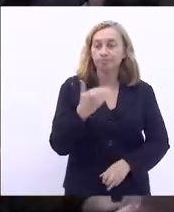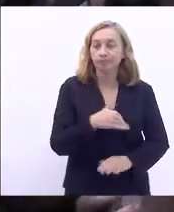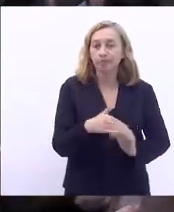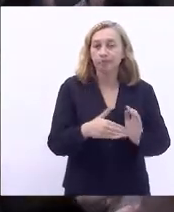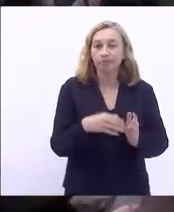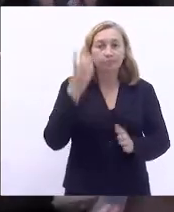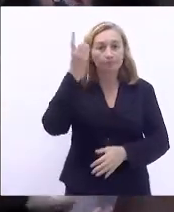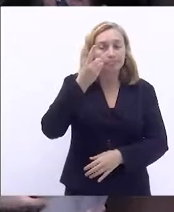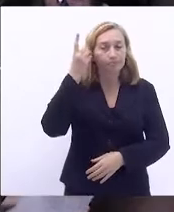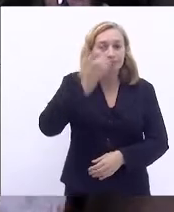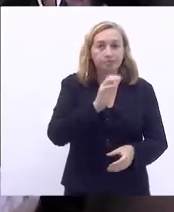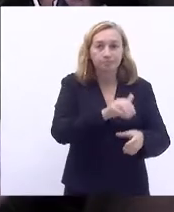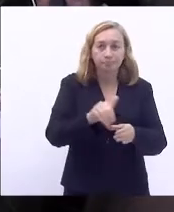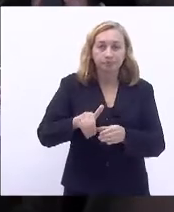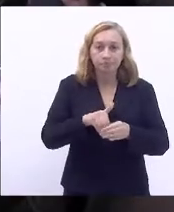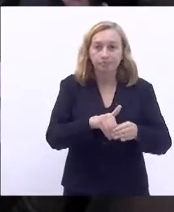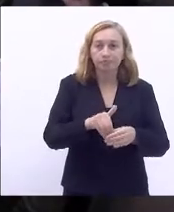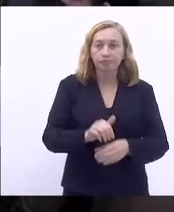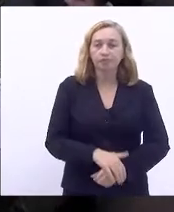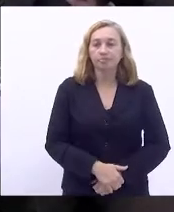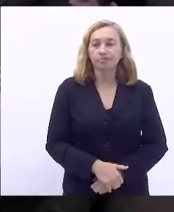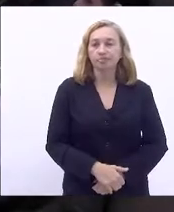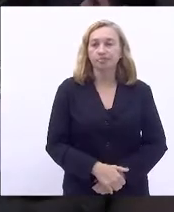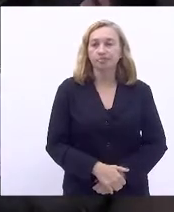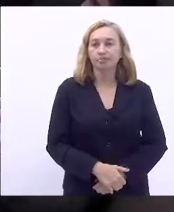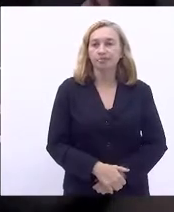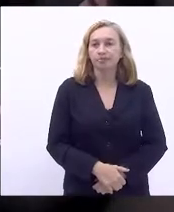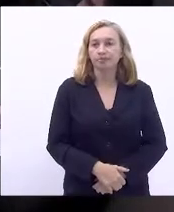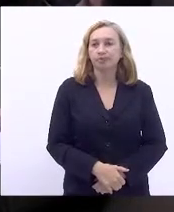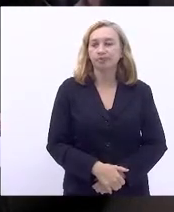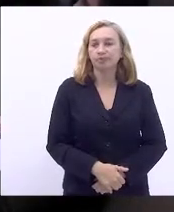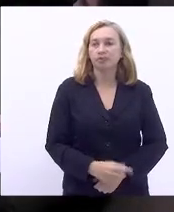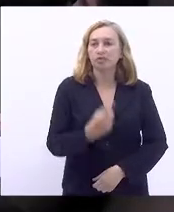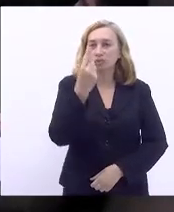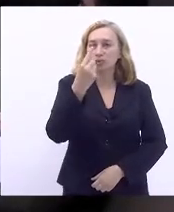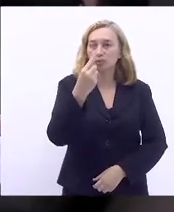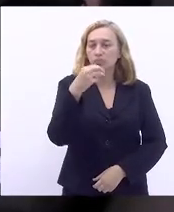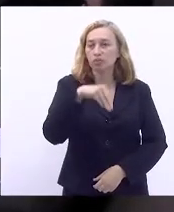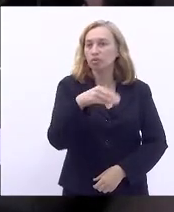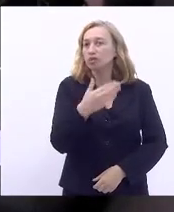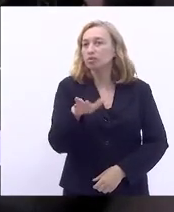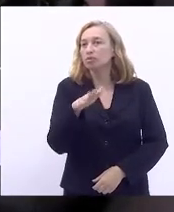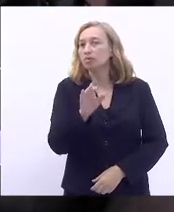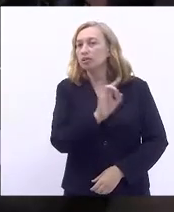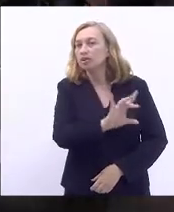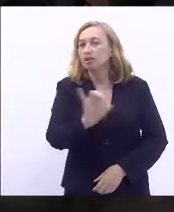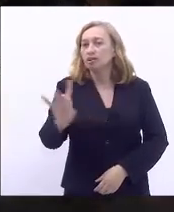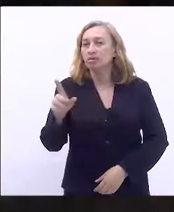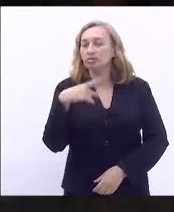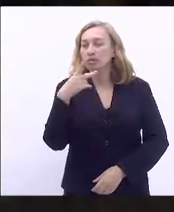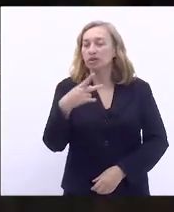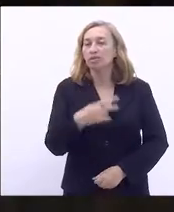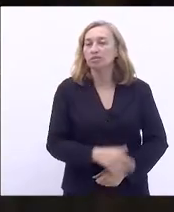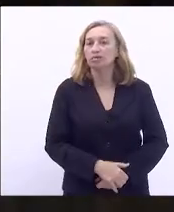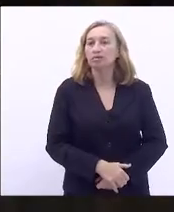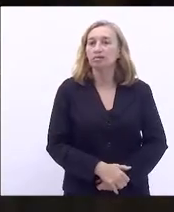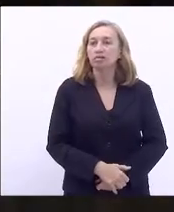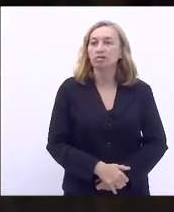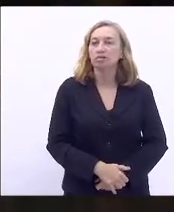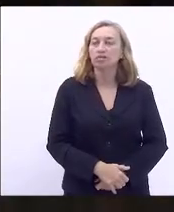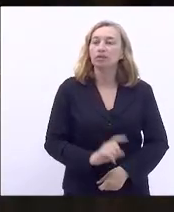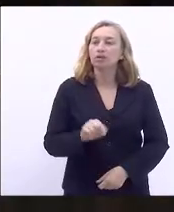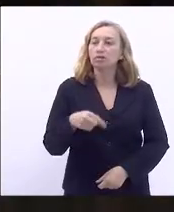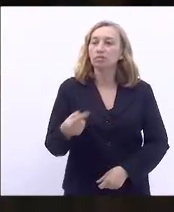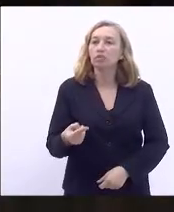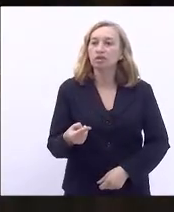parlamentares que possam estar votando. Vou abrir para o encaminhamento 1 minuto e meio para cada um encaminhar. E, em